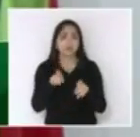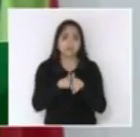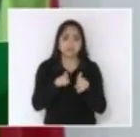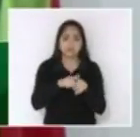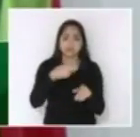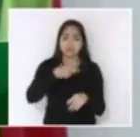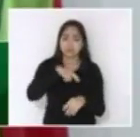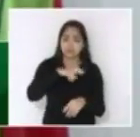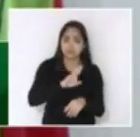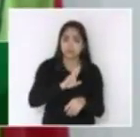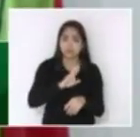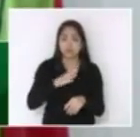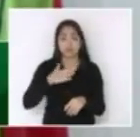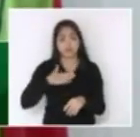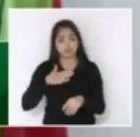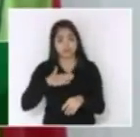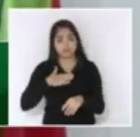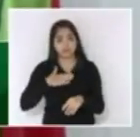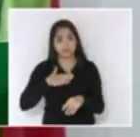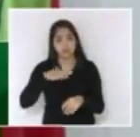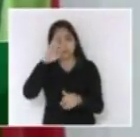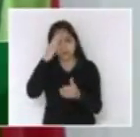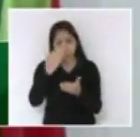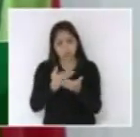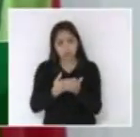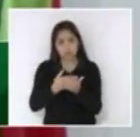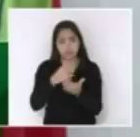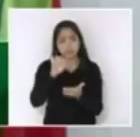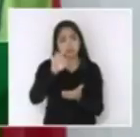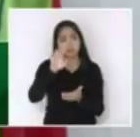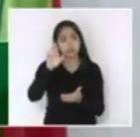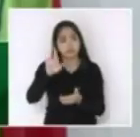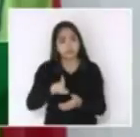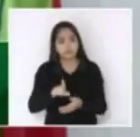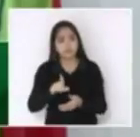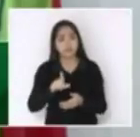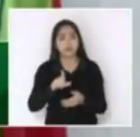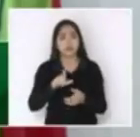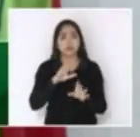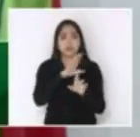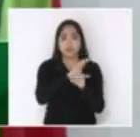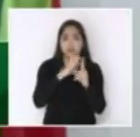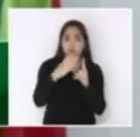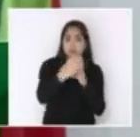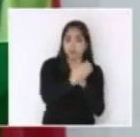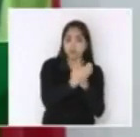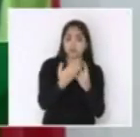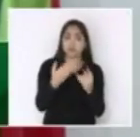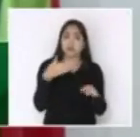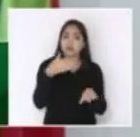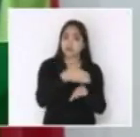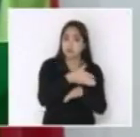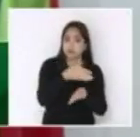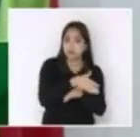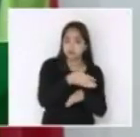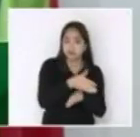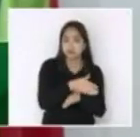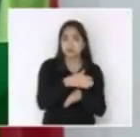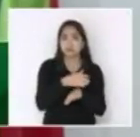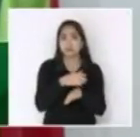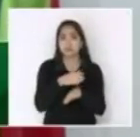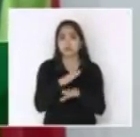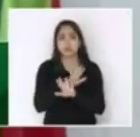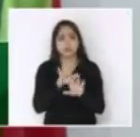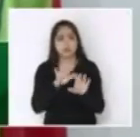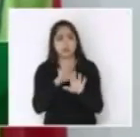Inclusive, eu tenho minha fé, tenho assiduidade na vida da comunidade na qual participo. Não se trata de um